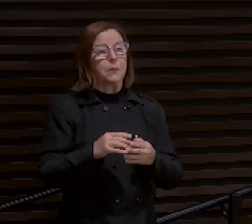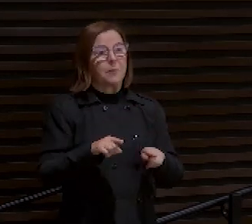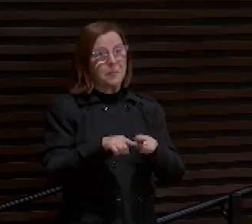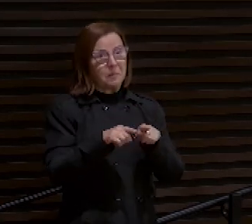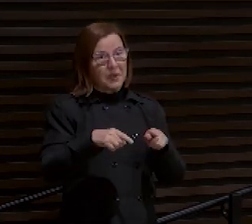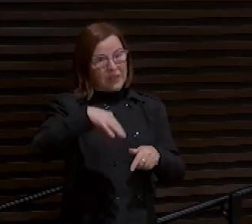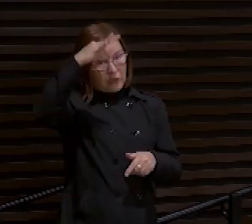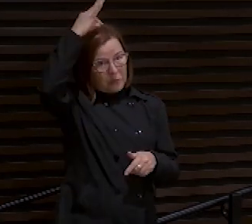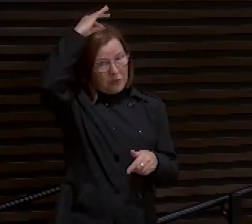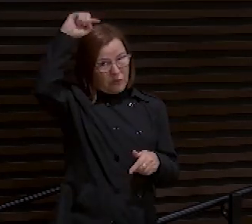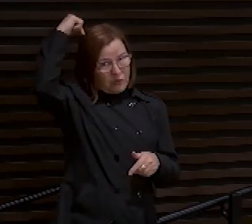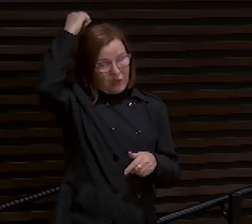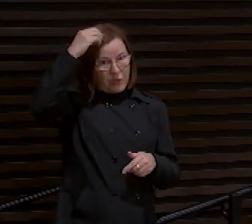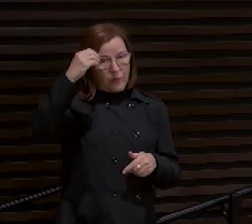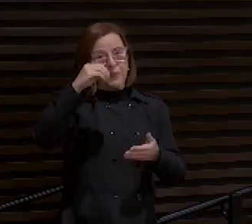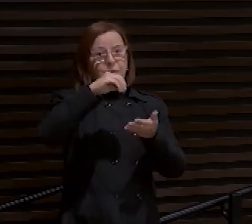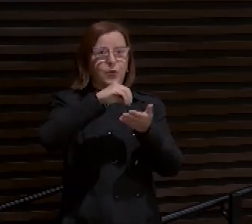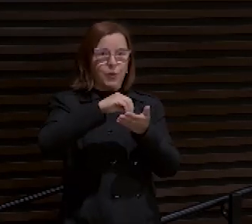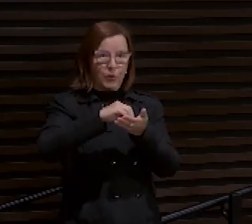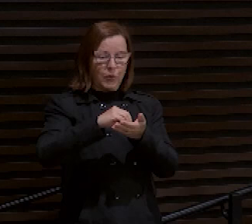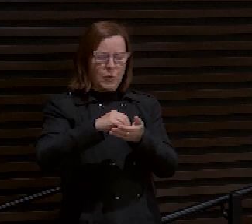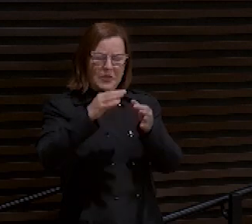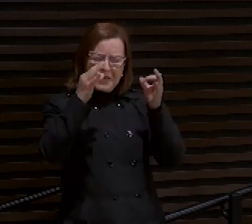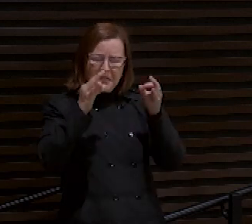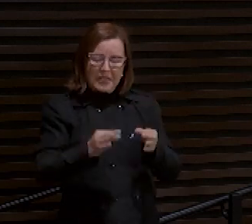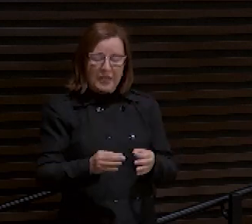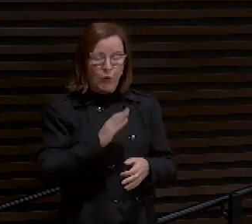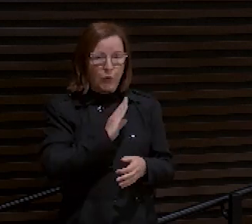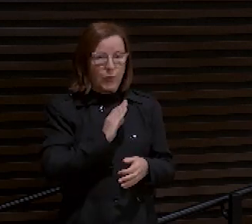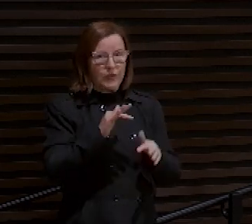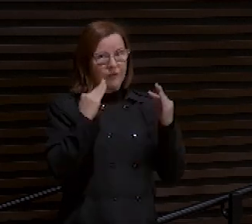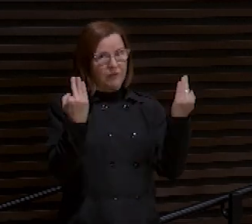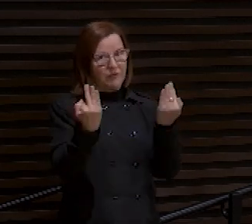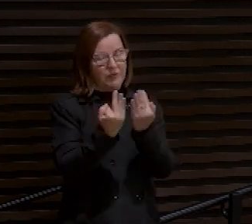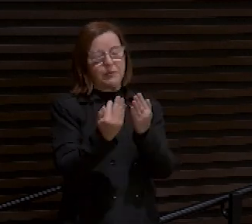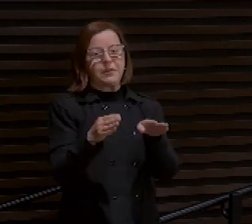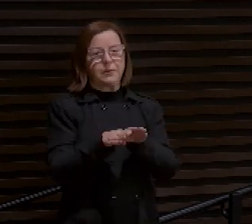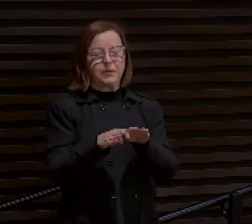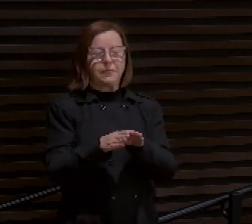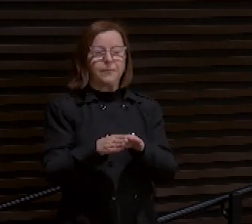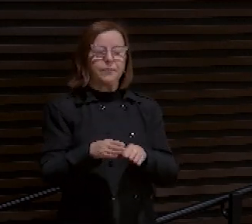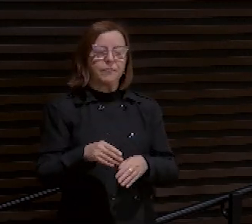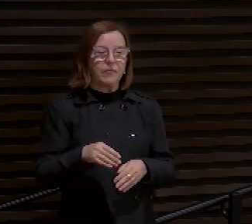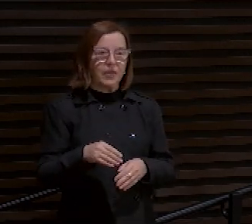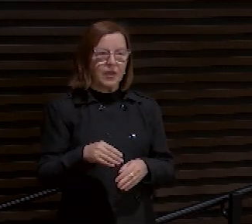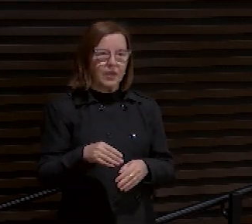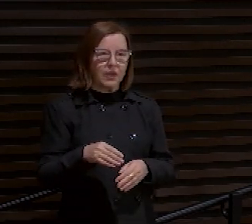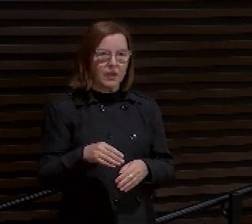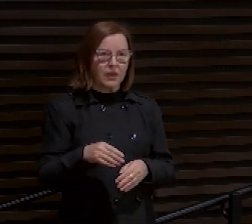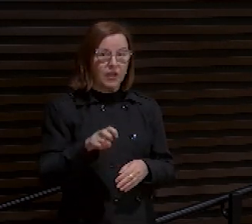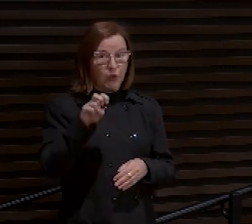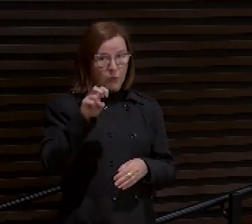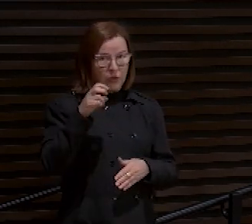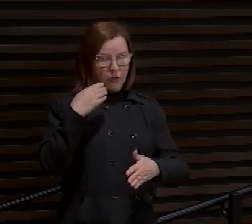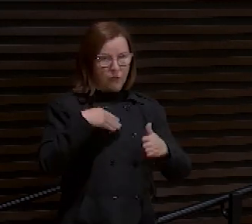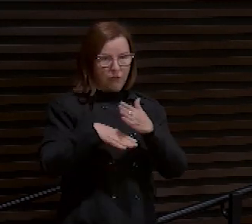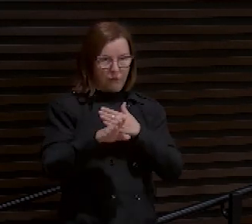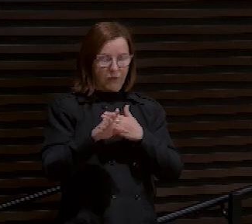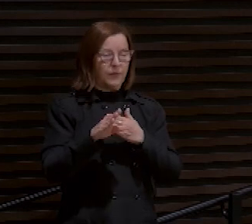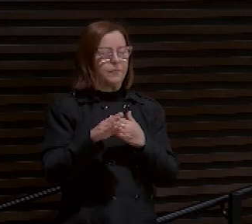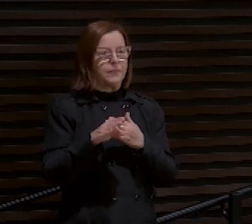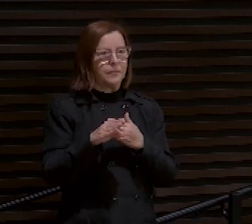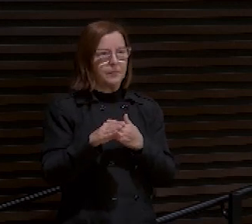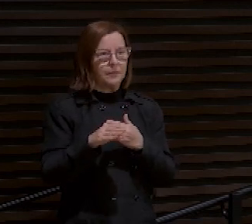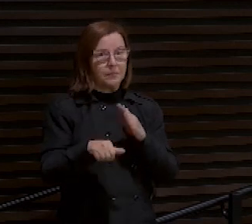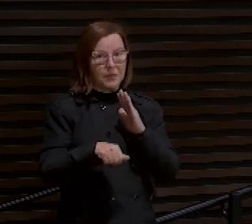essa certeza no coração da família também. E eles foram, primeiramente, tentando alguns contatos com a